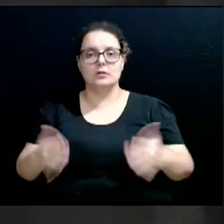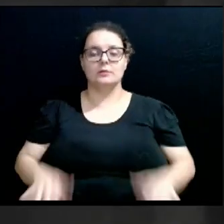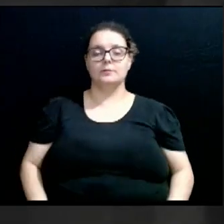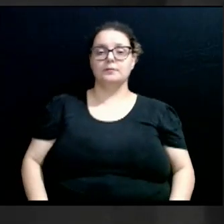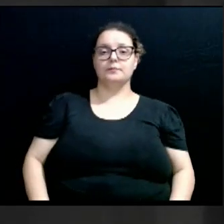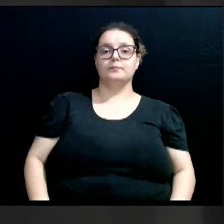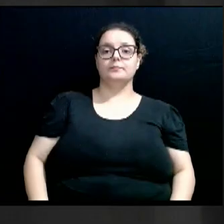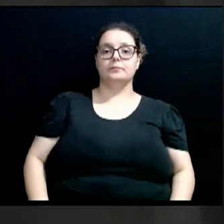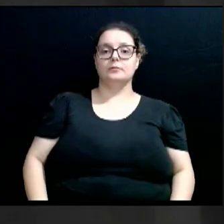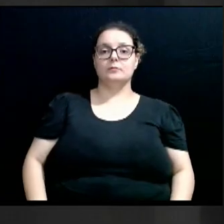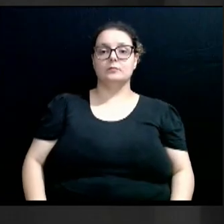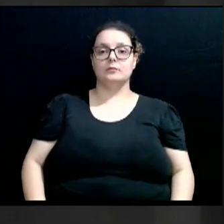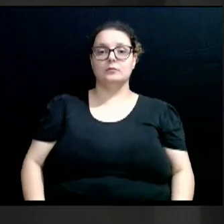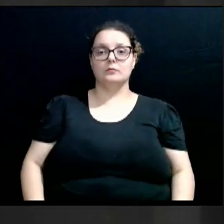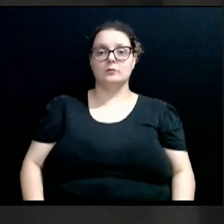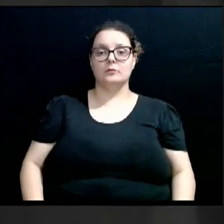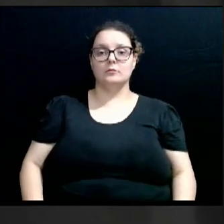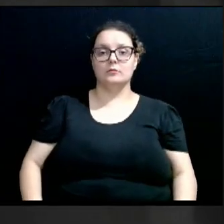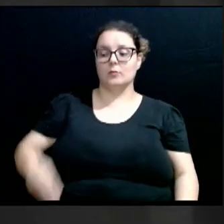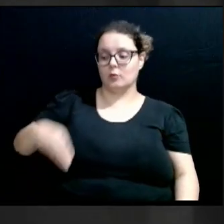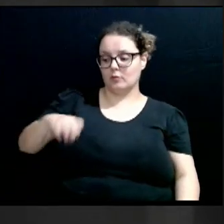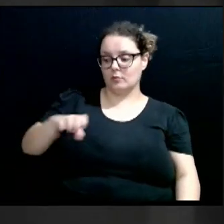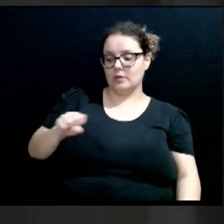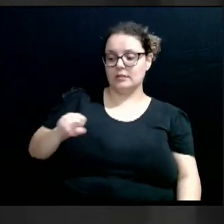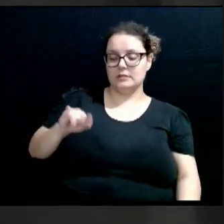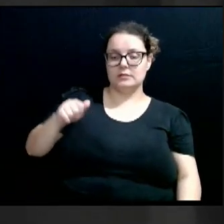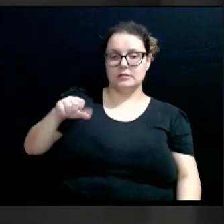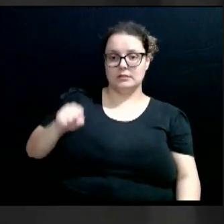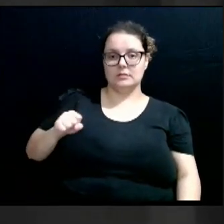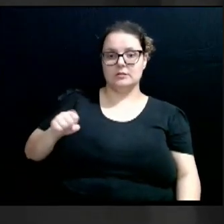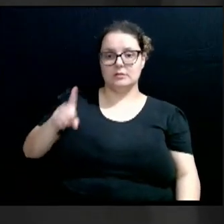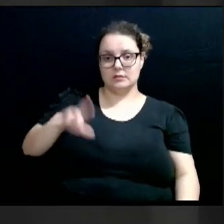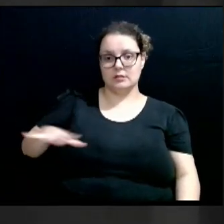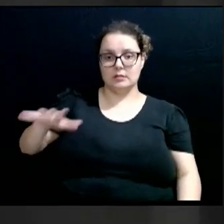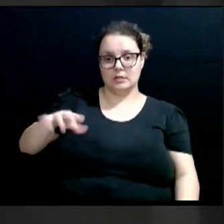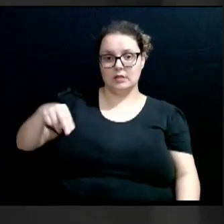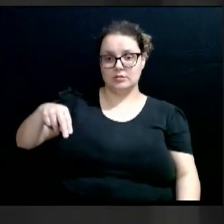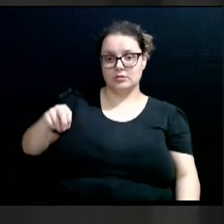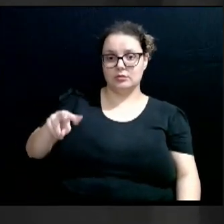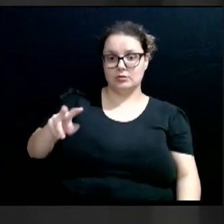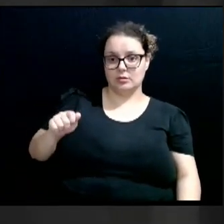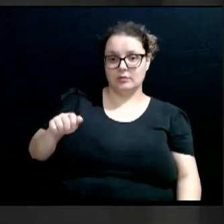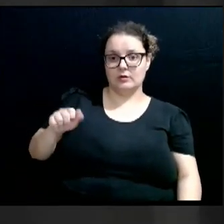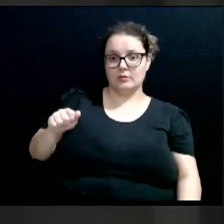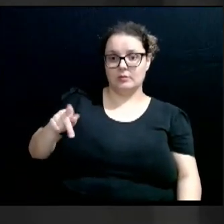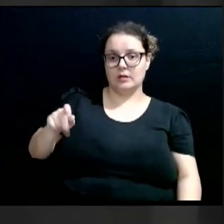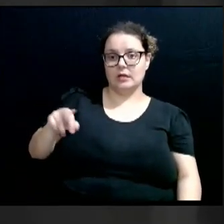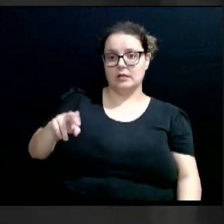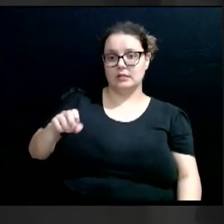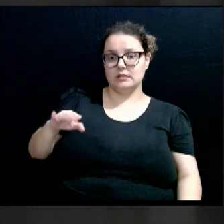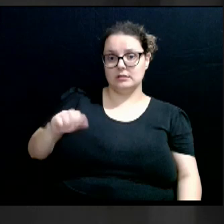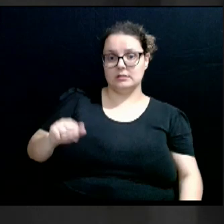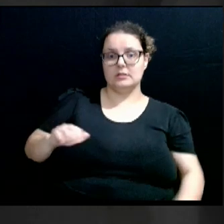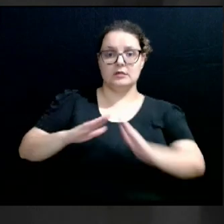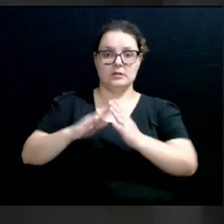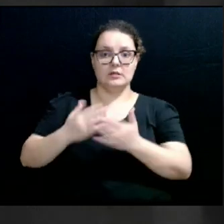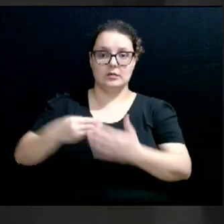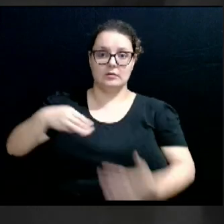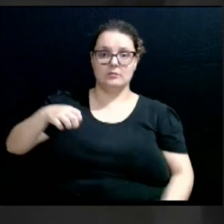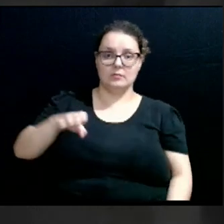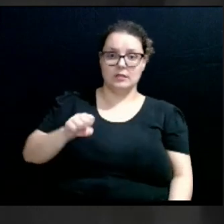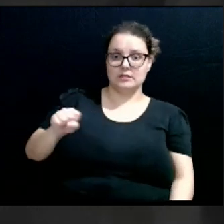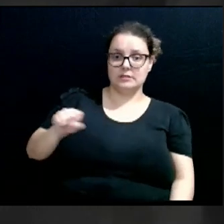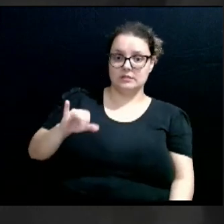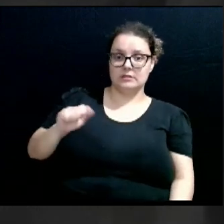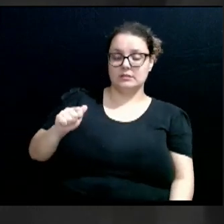no Messias, né, que fica no distrito de Nova Aparecida, a escola Messias Gonçalves Teixeira, e a professora de